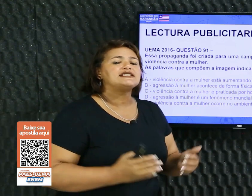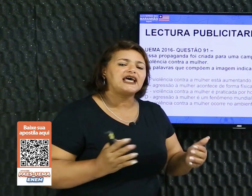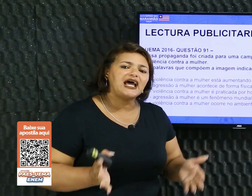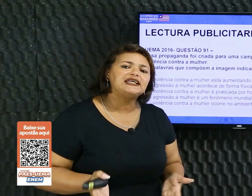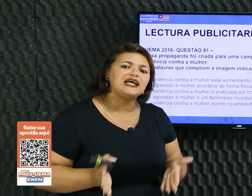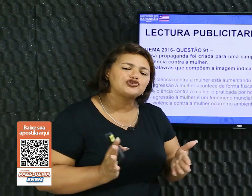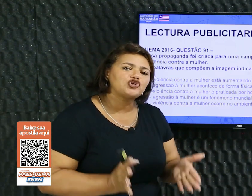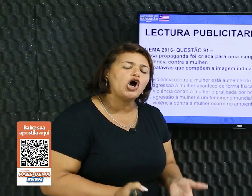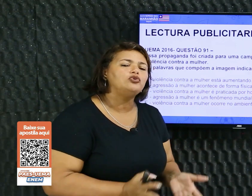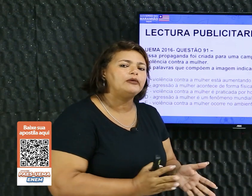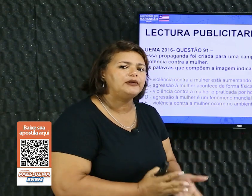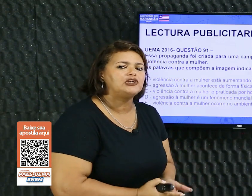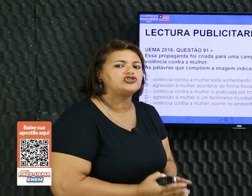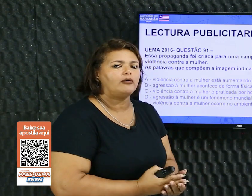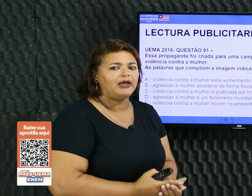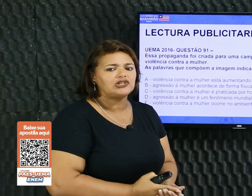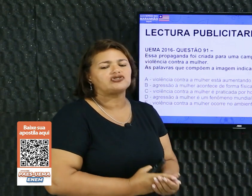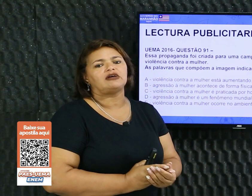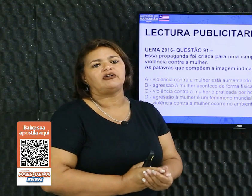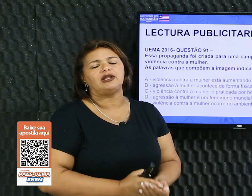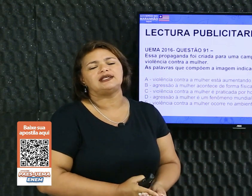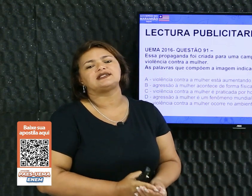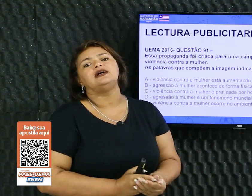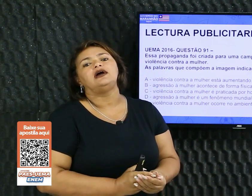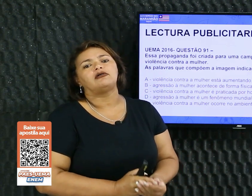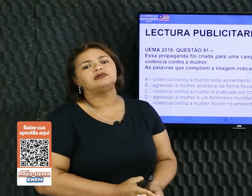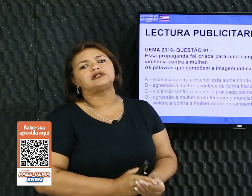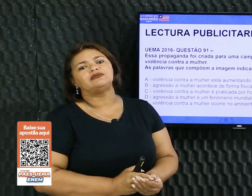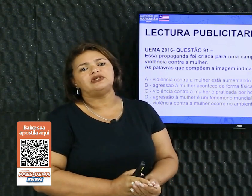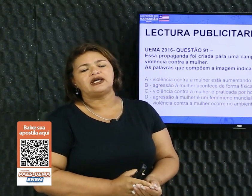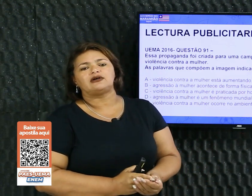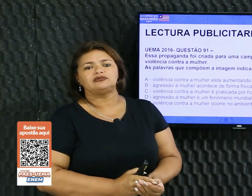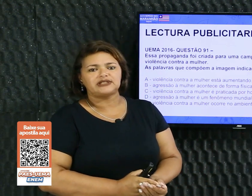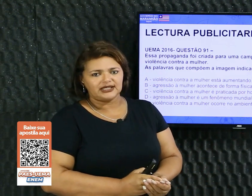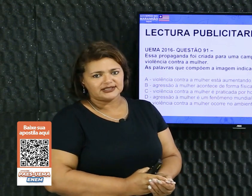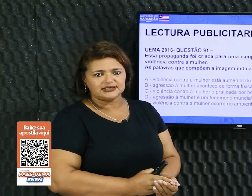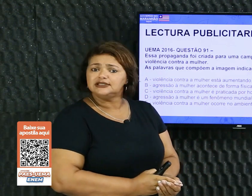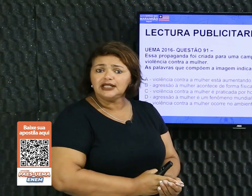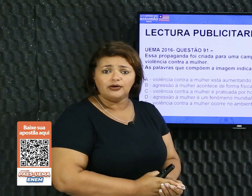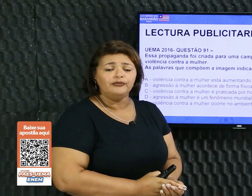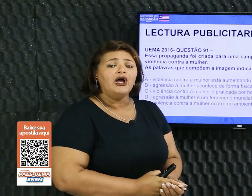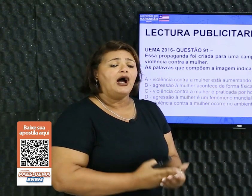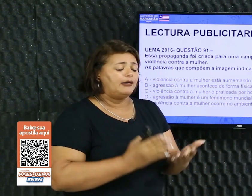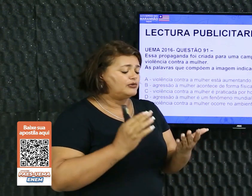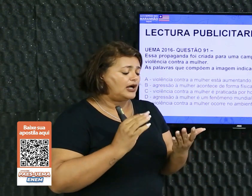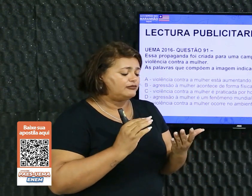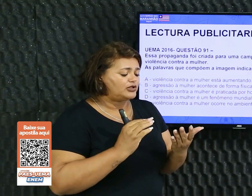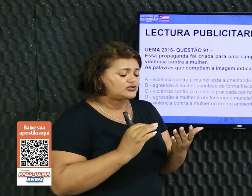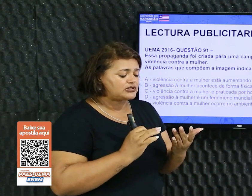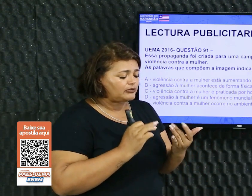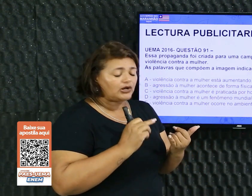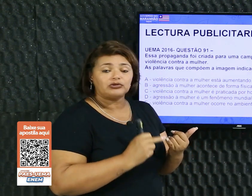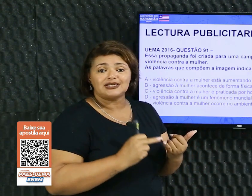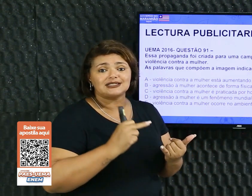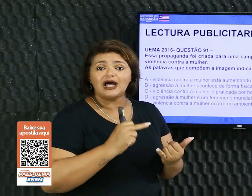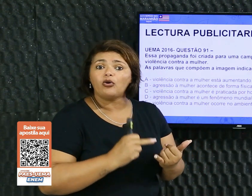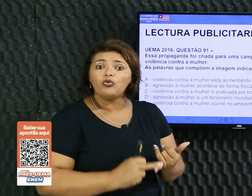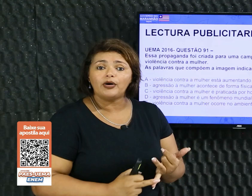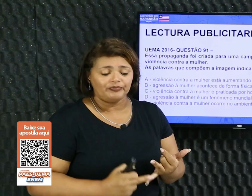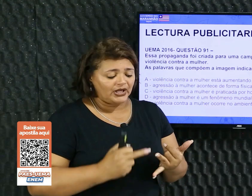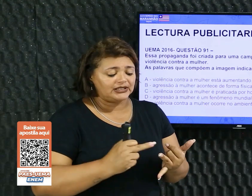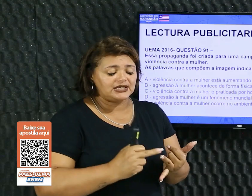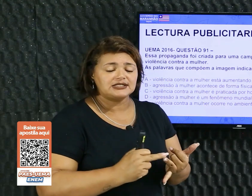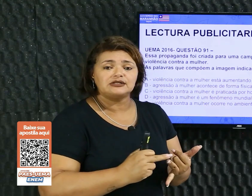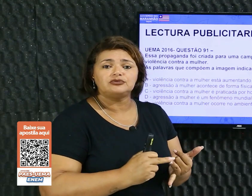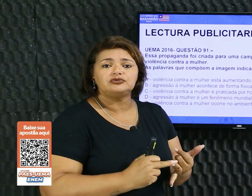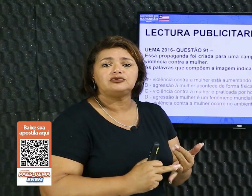doméstico. Será que é só no ambiente doméstico que a violência contra a mulher acontece? Não. A violência contra a mulher acontece na